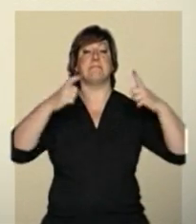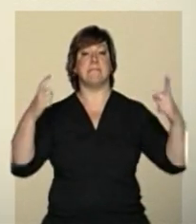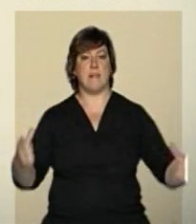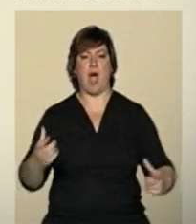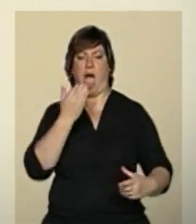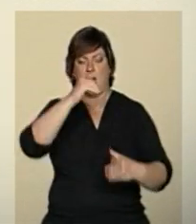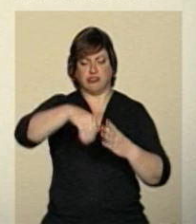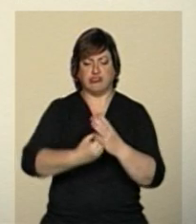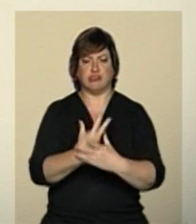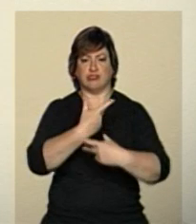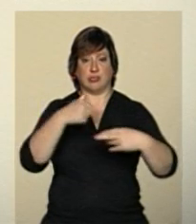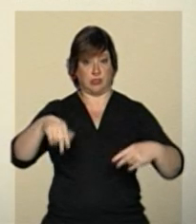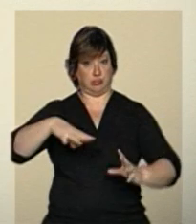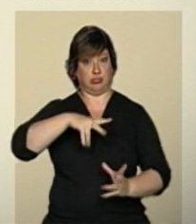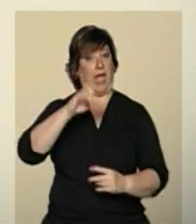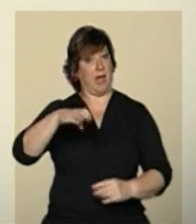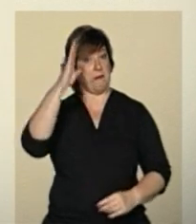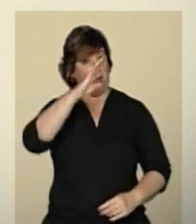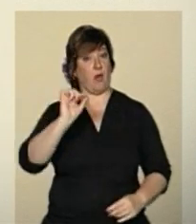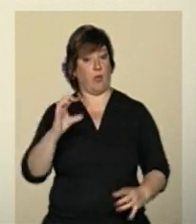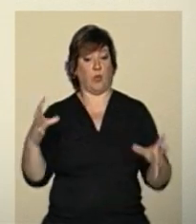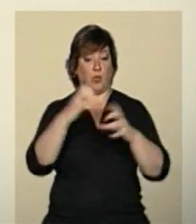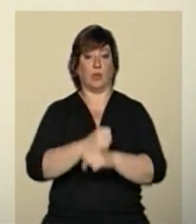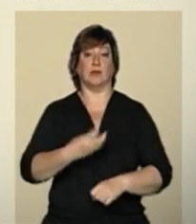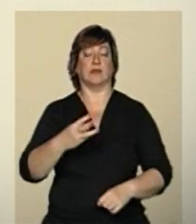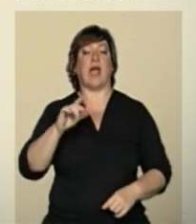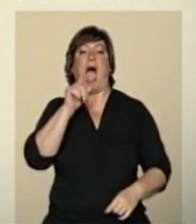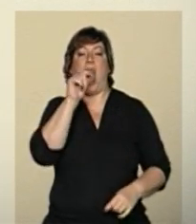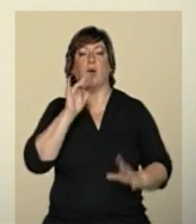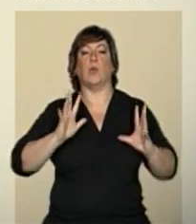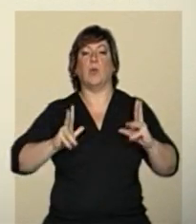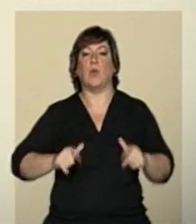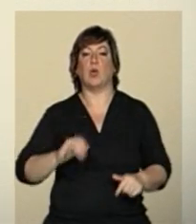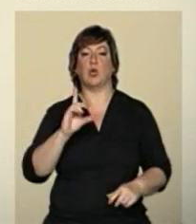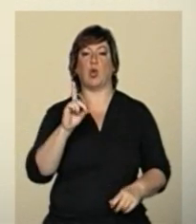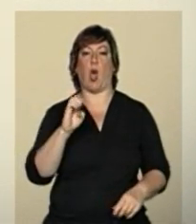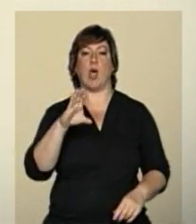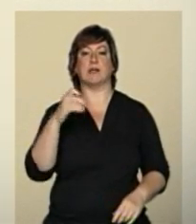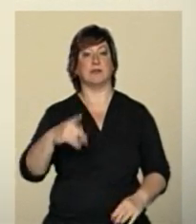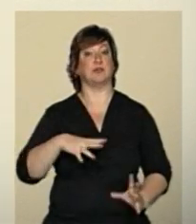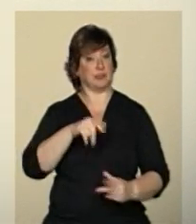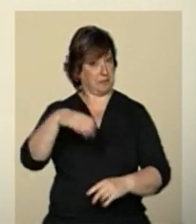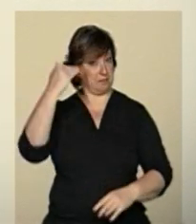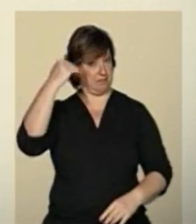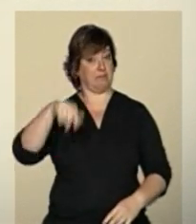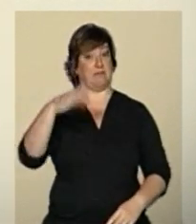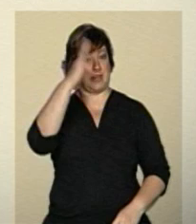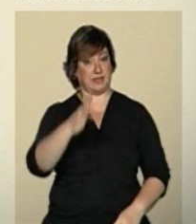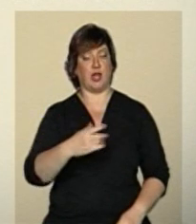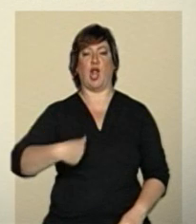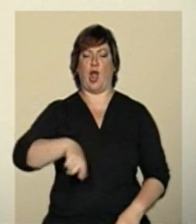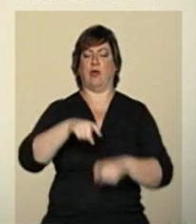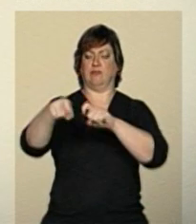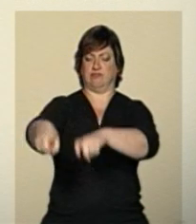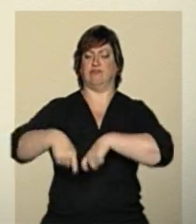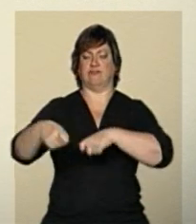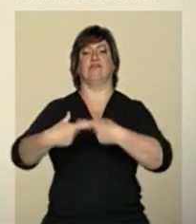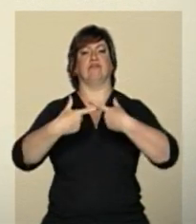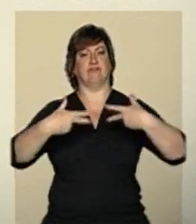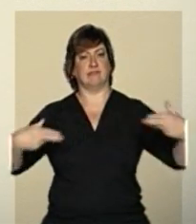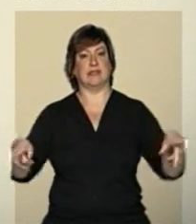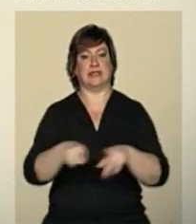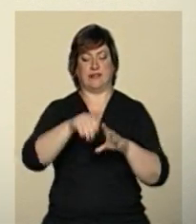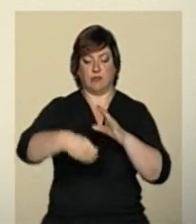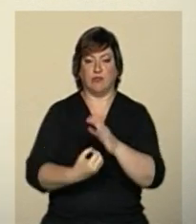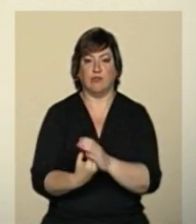e tem as maiores reservas de água doce da Terra. Somos grandes produtores agrícolas e plantamos com